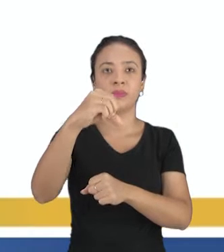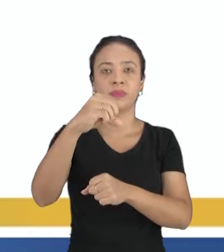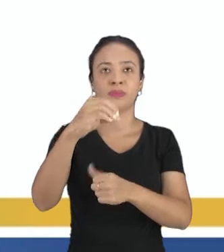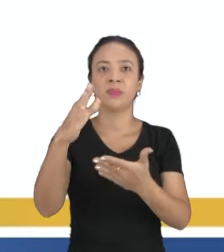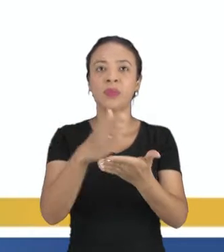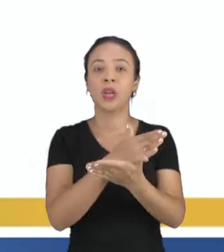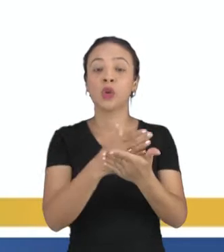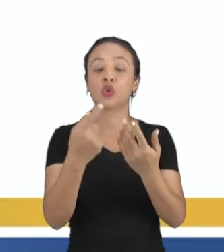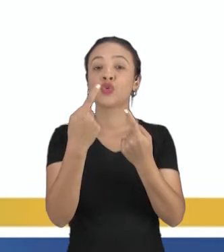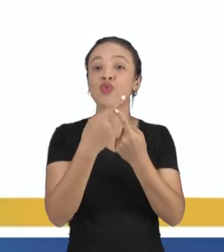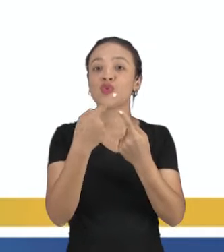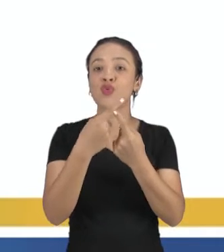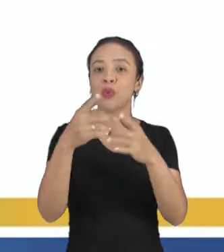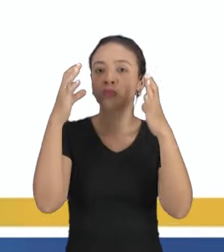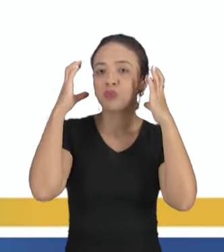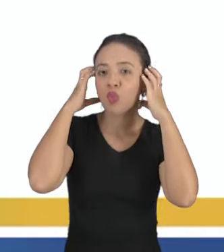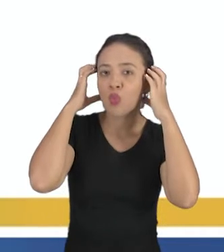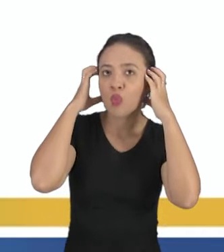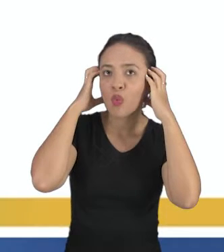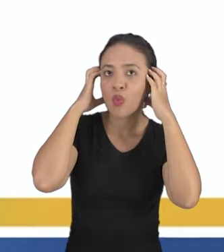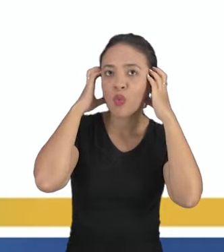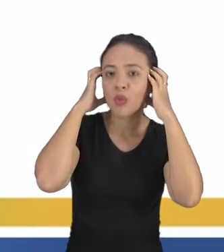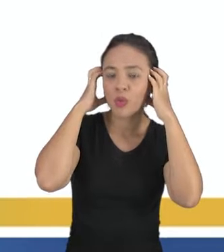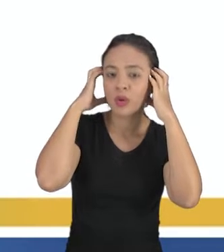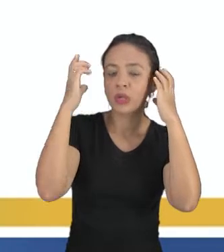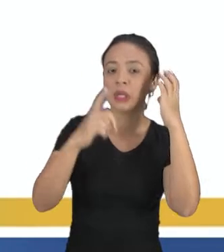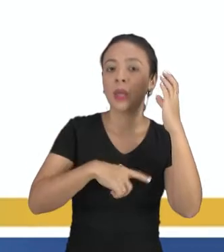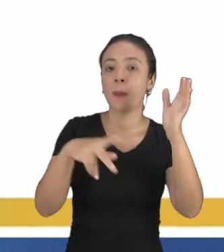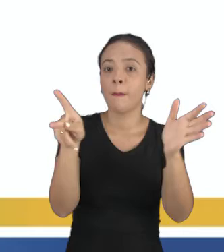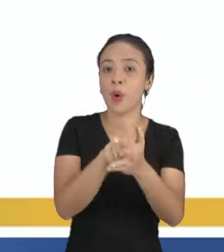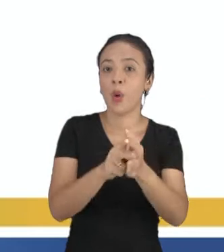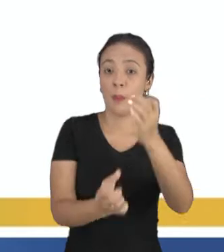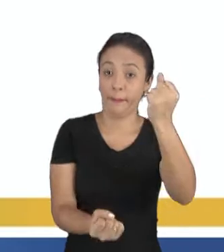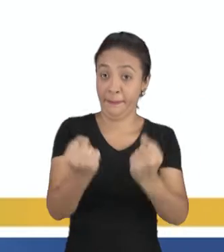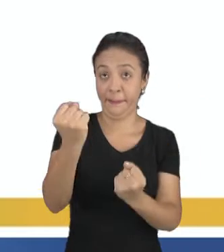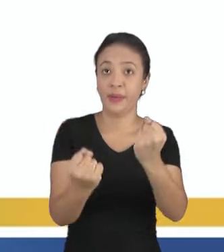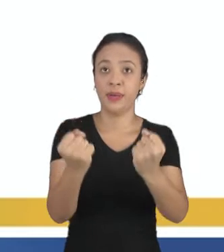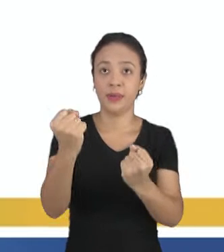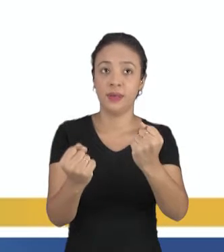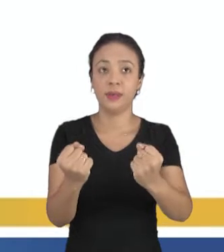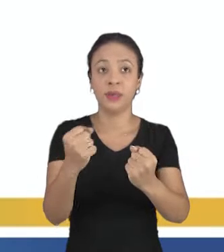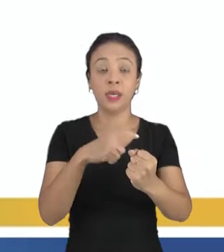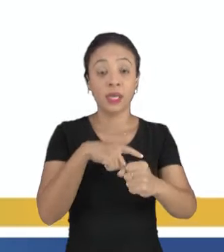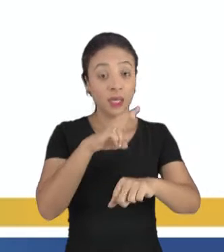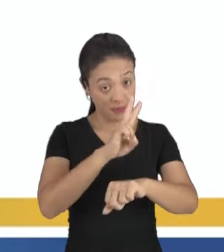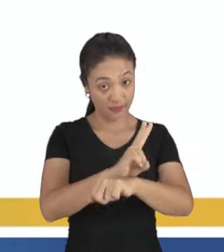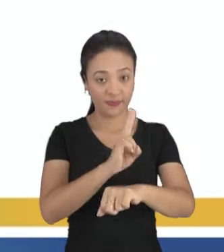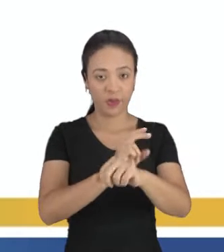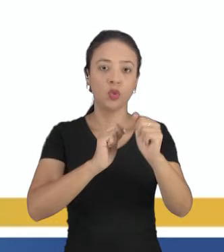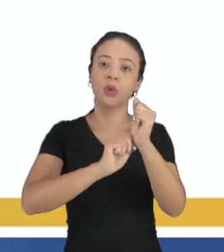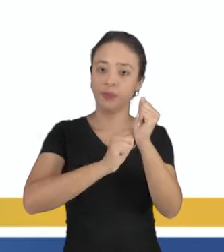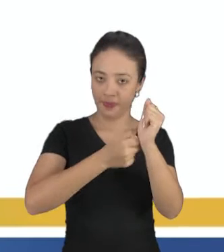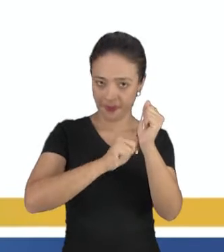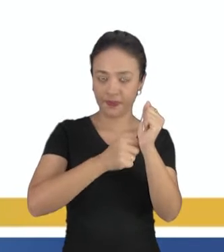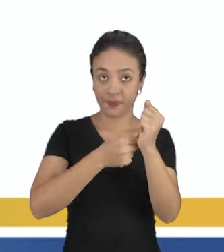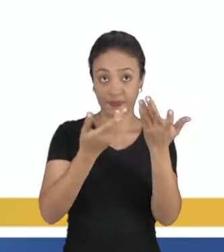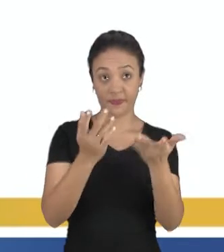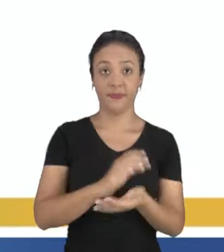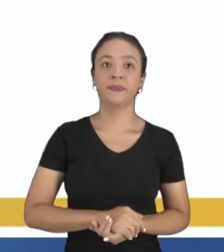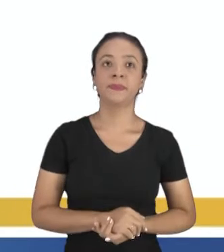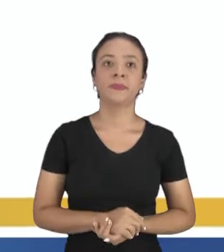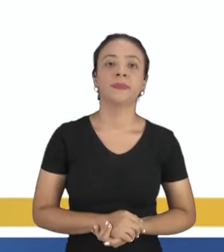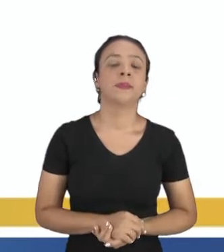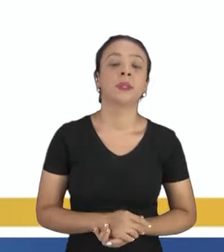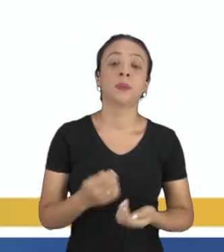Alguns modelos de rádio automotivos estão protegidos por um código de segurança.